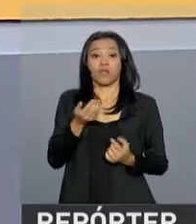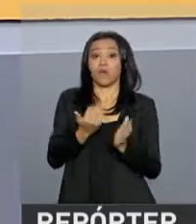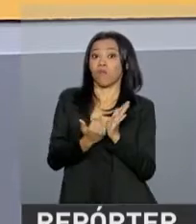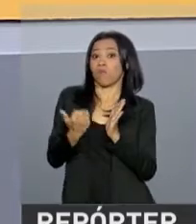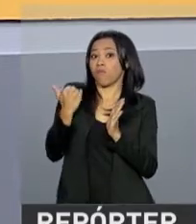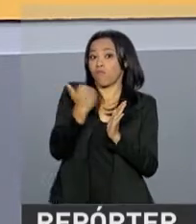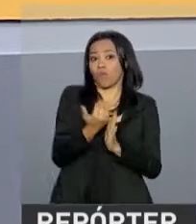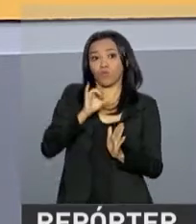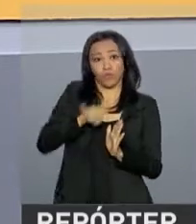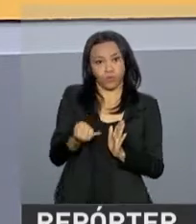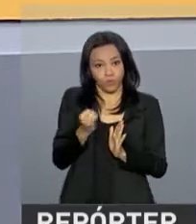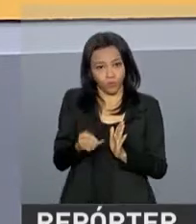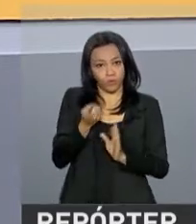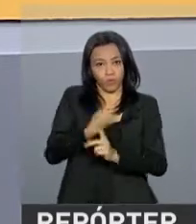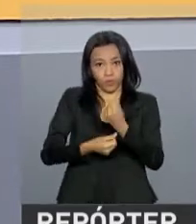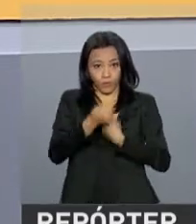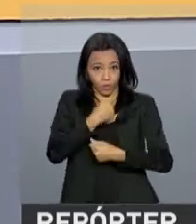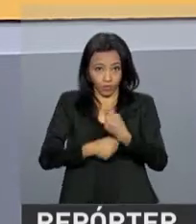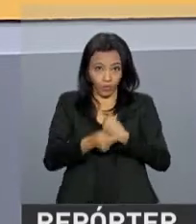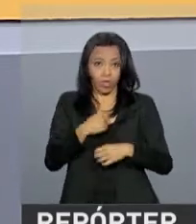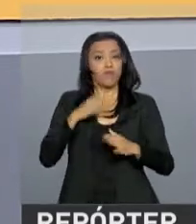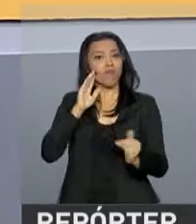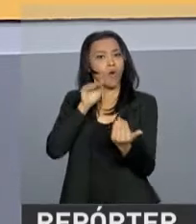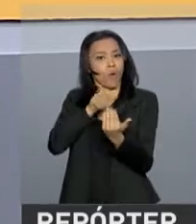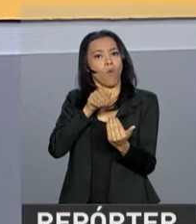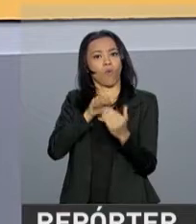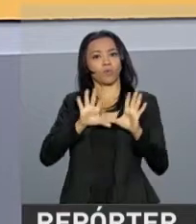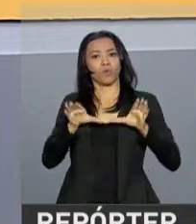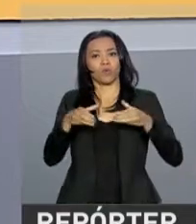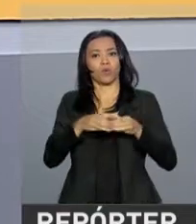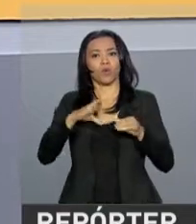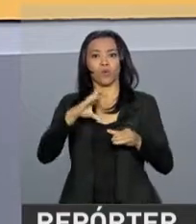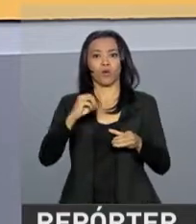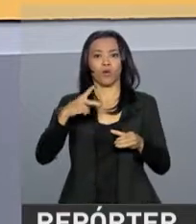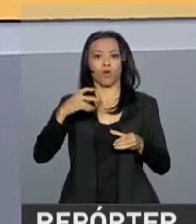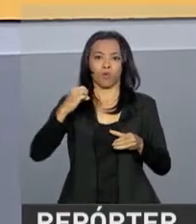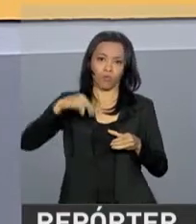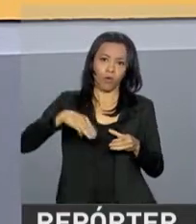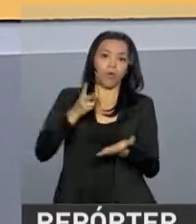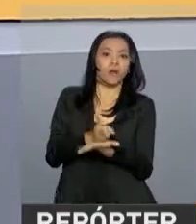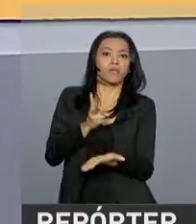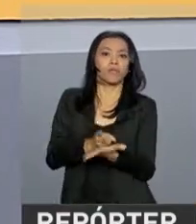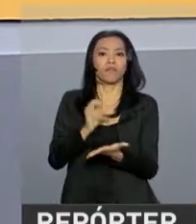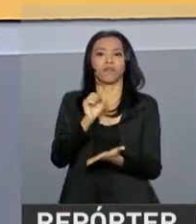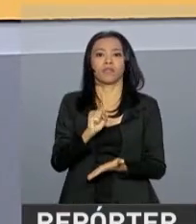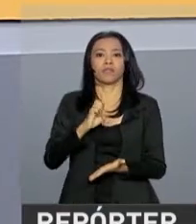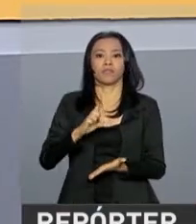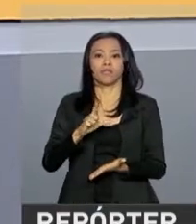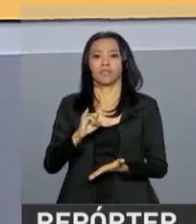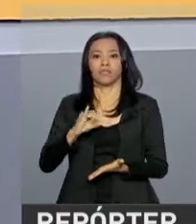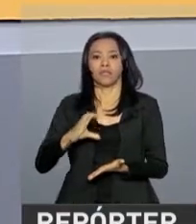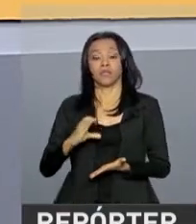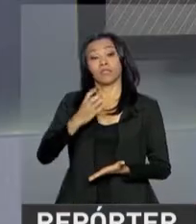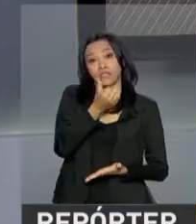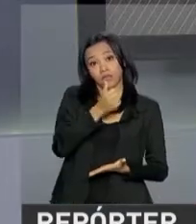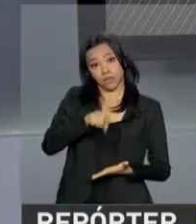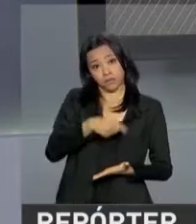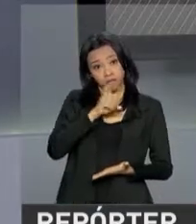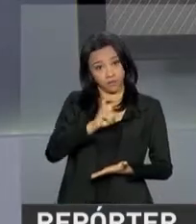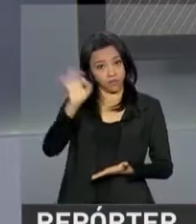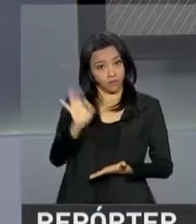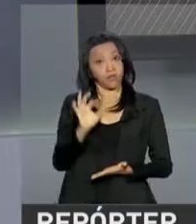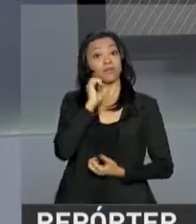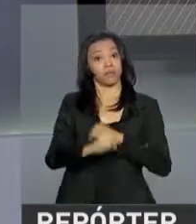Por unanimidade, o Comitê de Política Monetária, o Copom, manteve a taxa Selic em 6,5% ao ano.